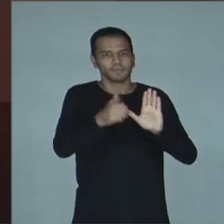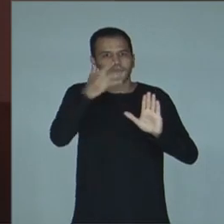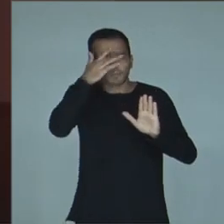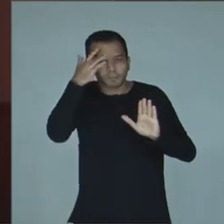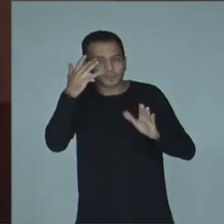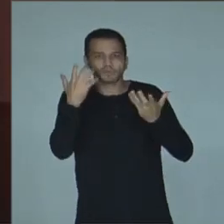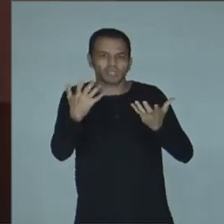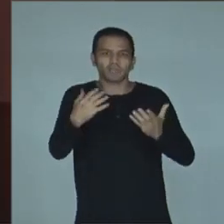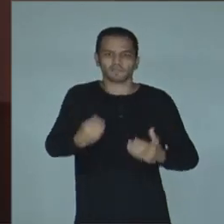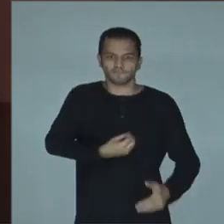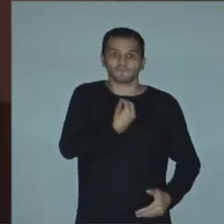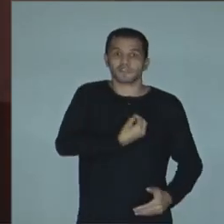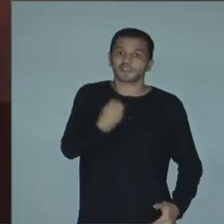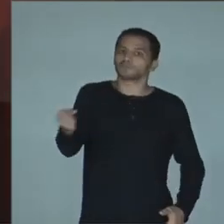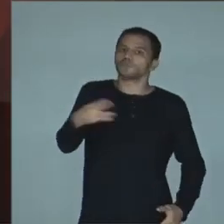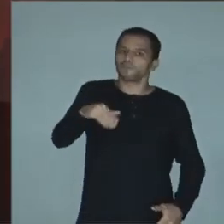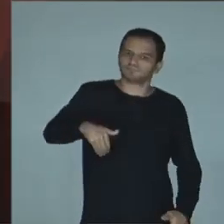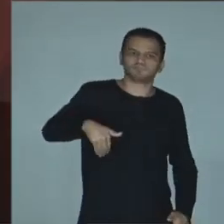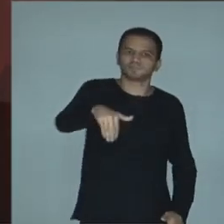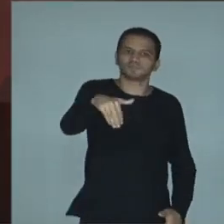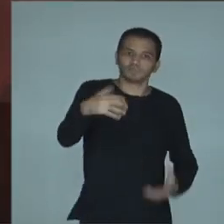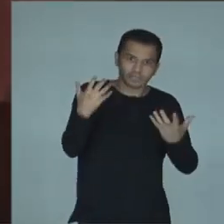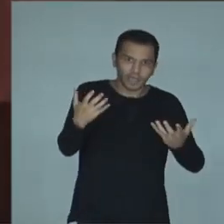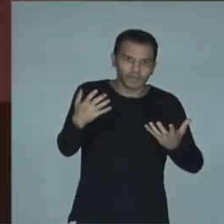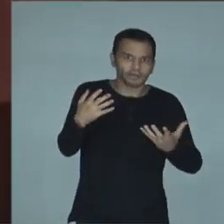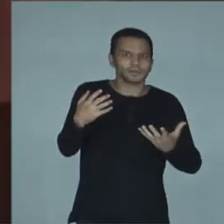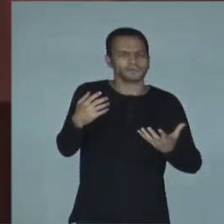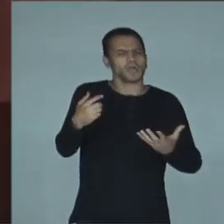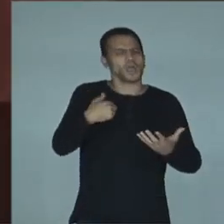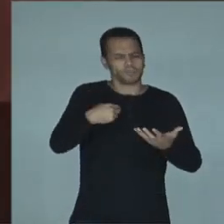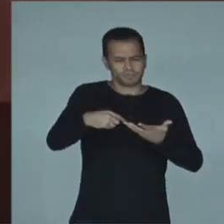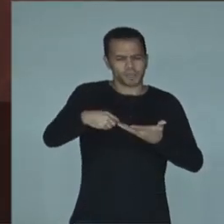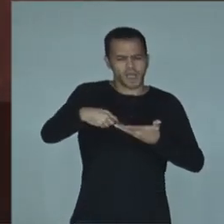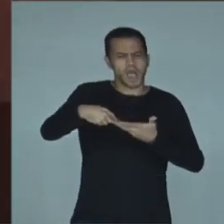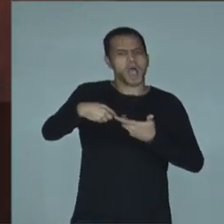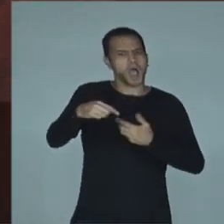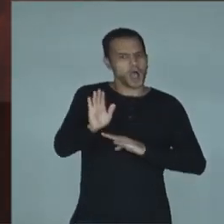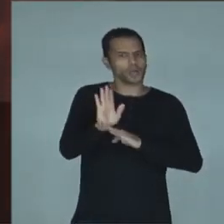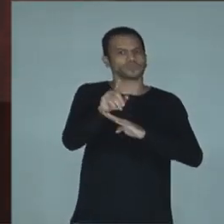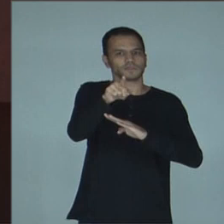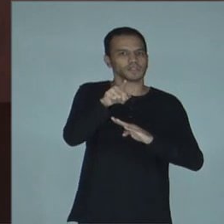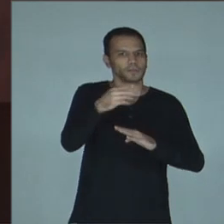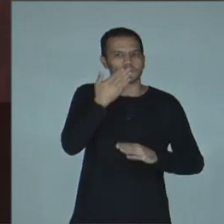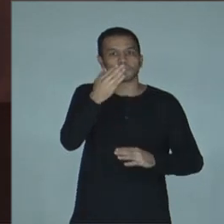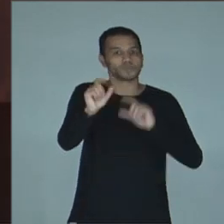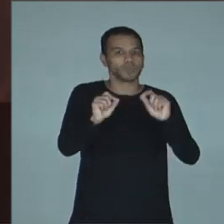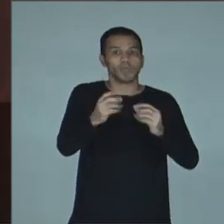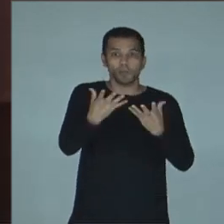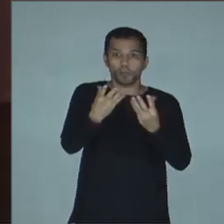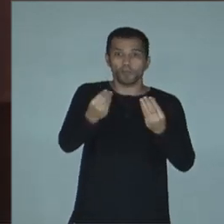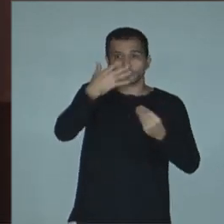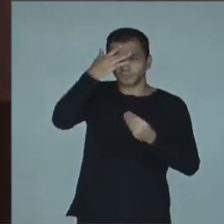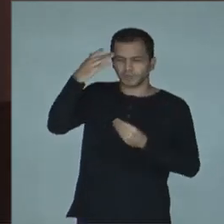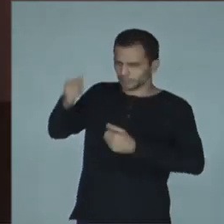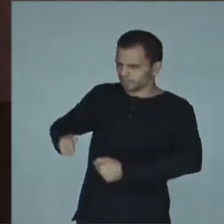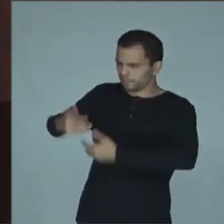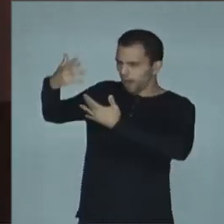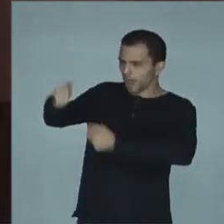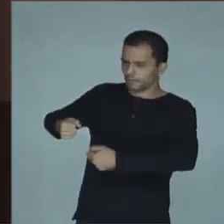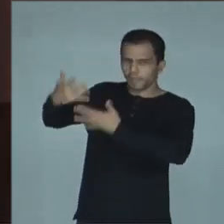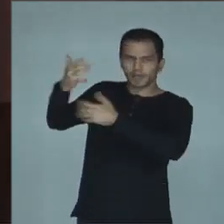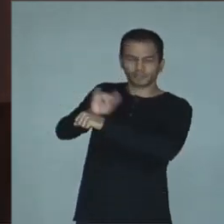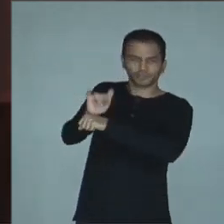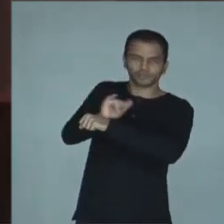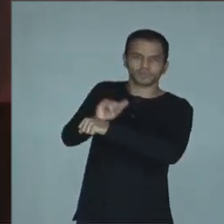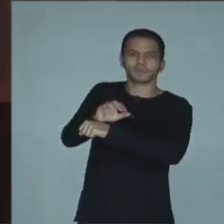que querem começar uma nova caminhada de Vitória com Deus então deixa eu te pedir você ela tem um monte de gente querida vencendo Jesus aqui ó e